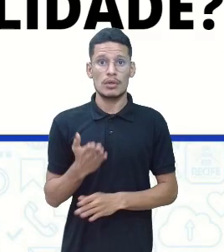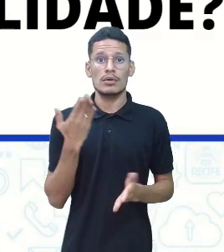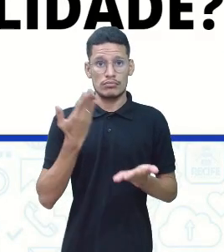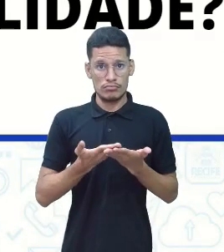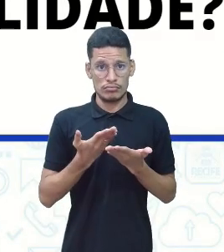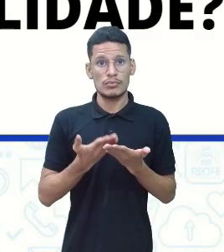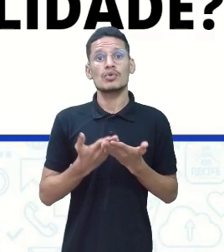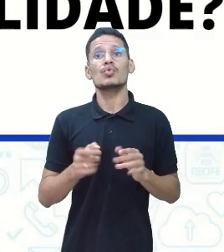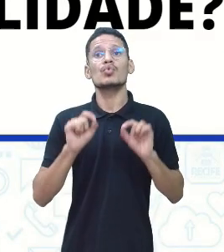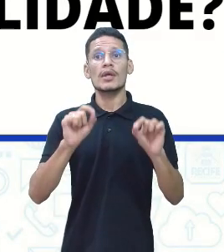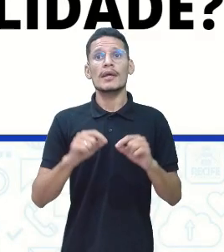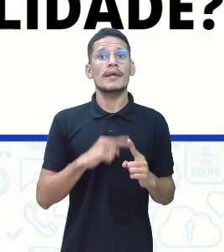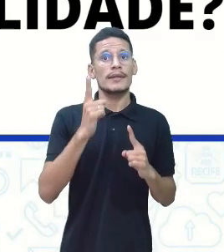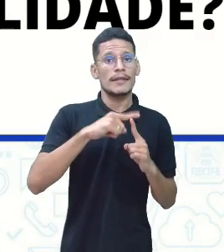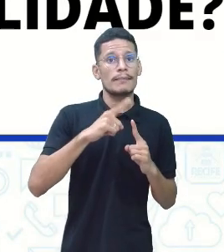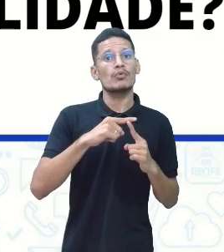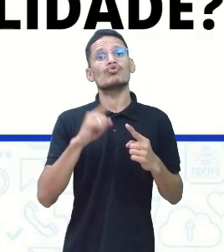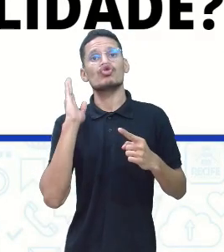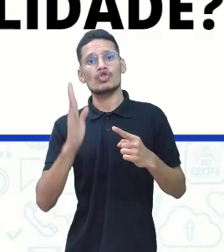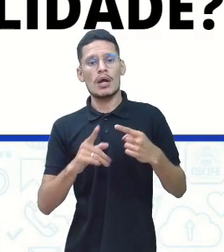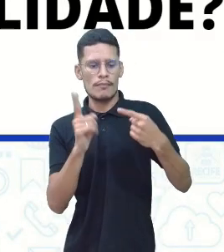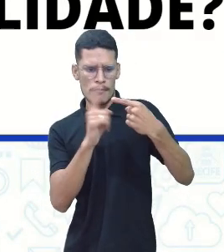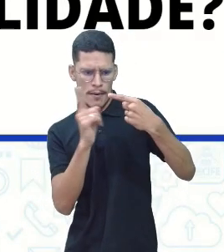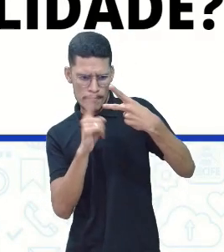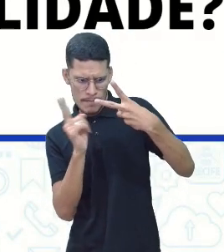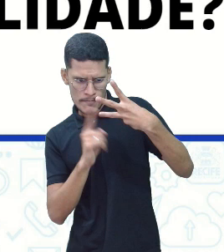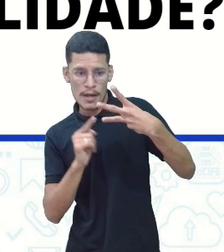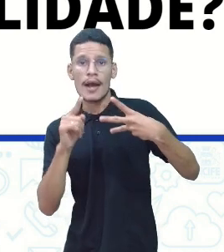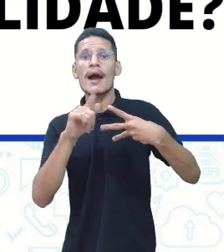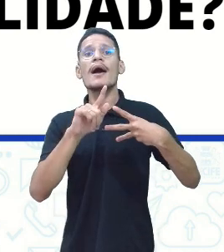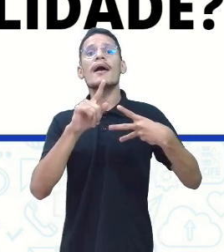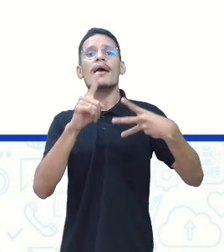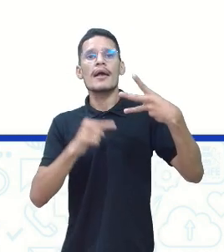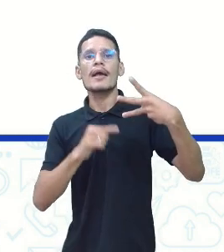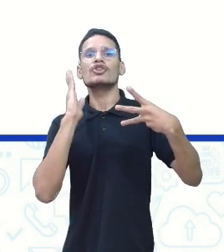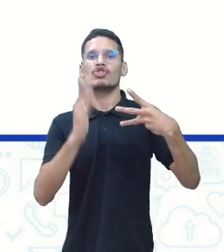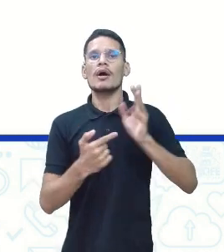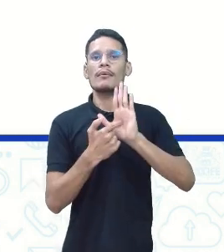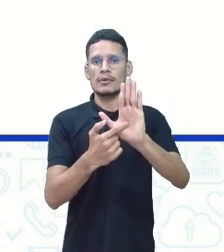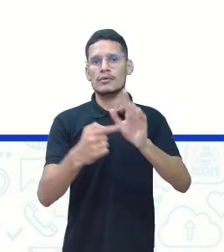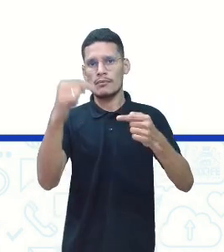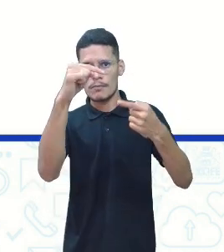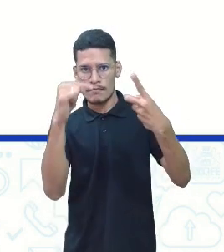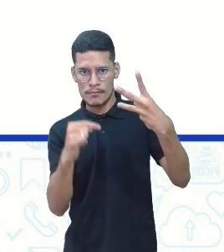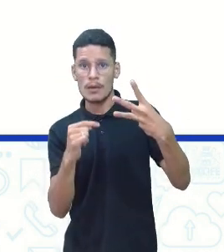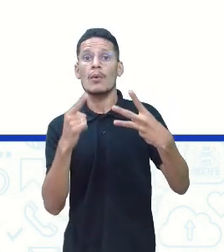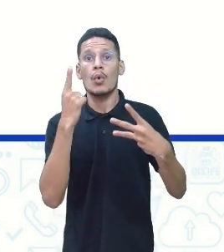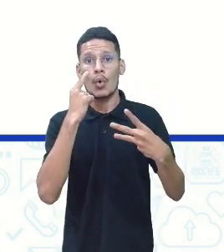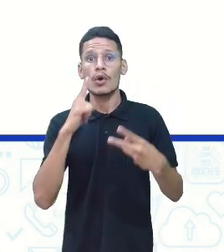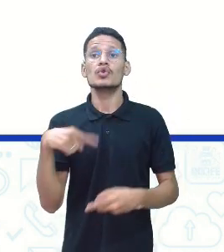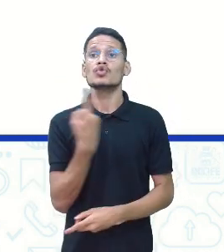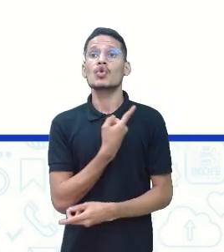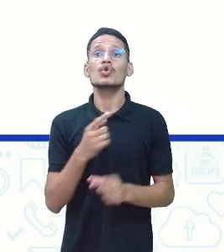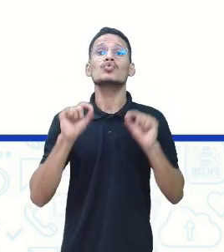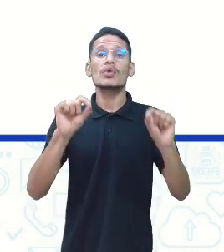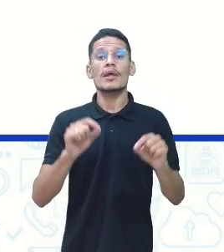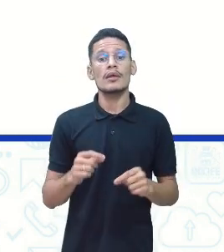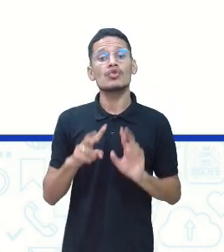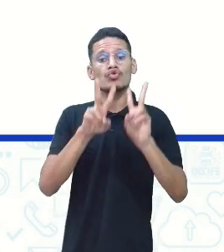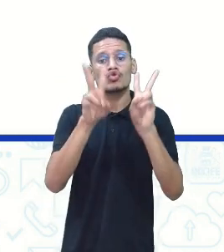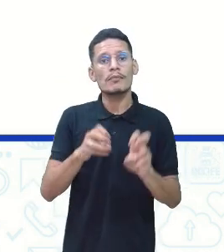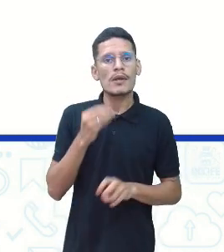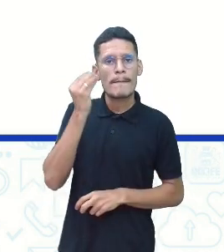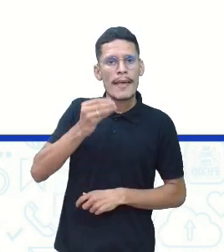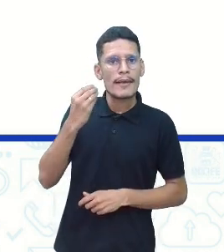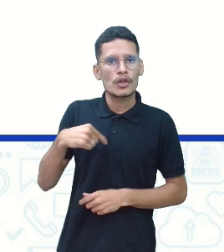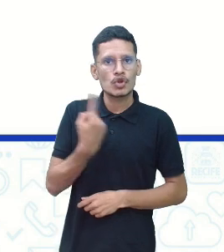de solo, o arenoso, o argiloso e o mífero, eu trouxe para vocês esses 3. E aqui a gente vai ver a questão do nosso experimento.